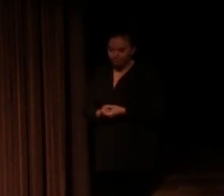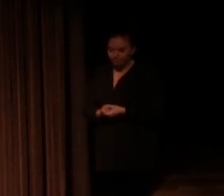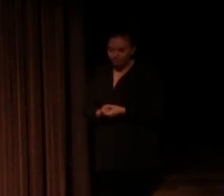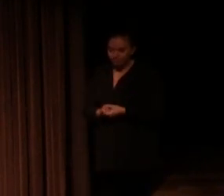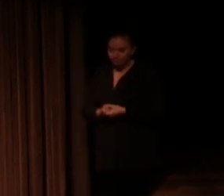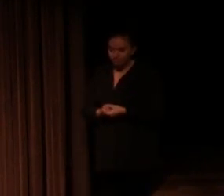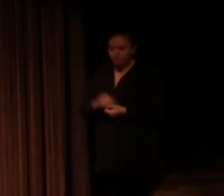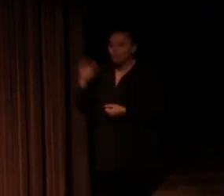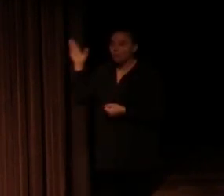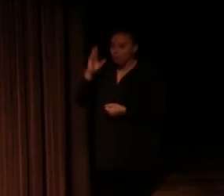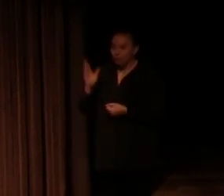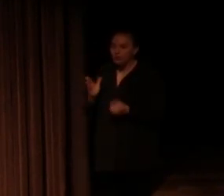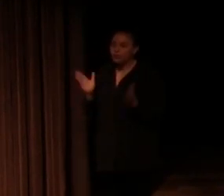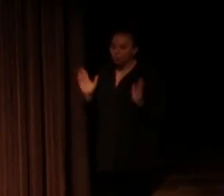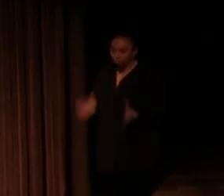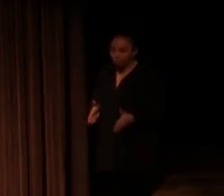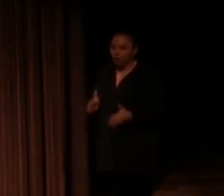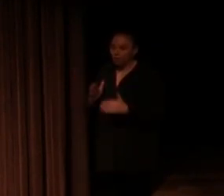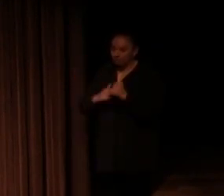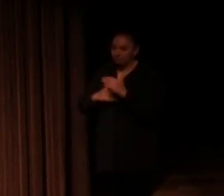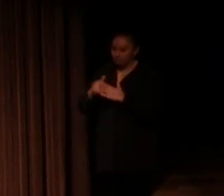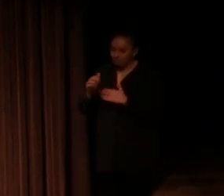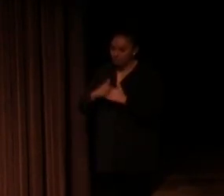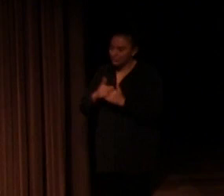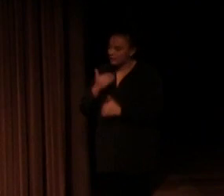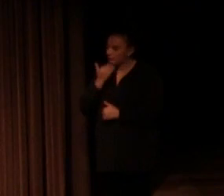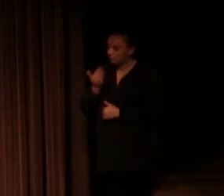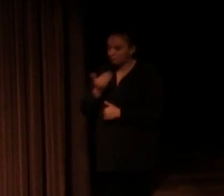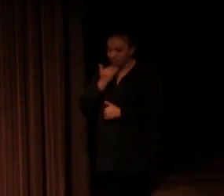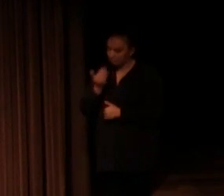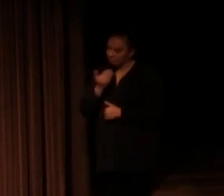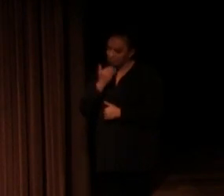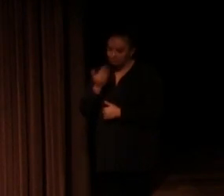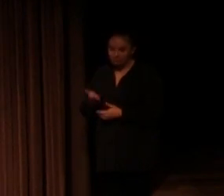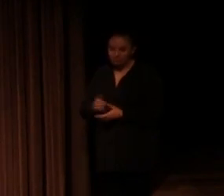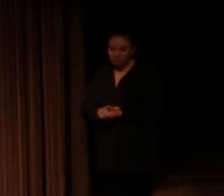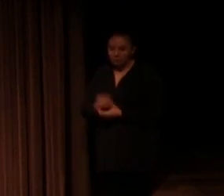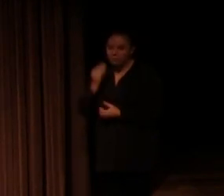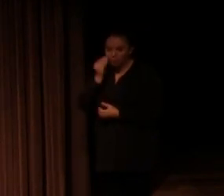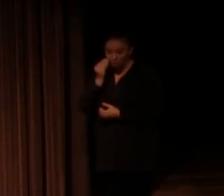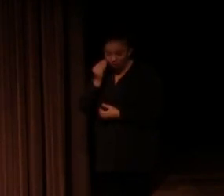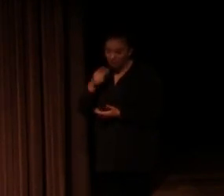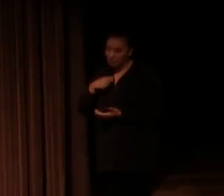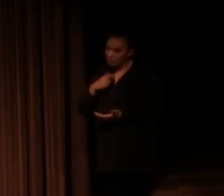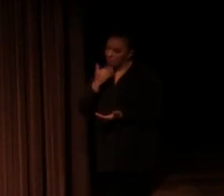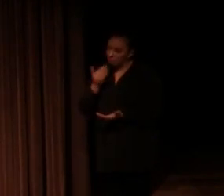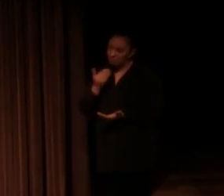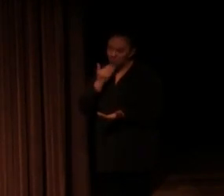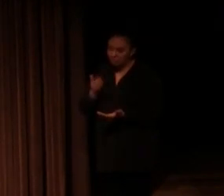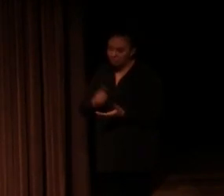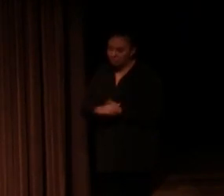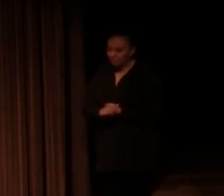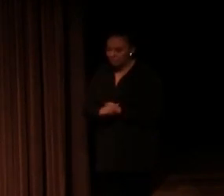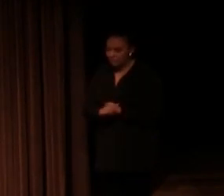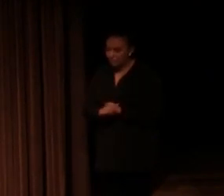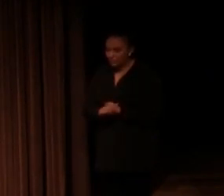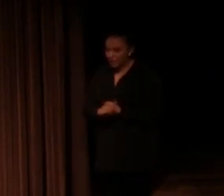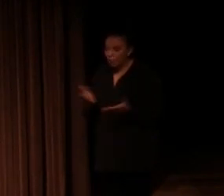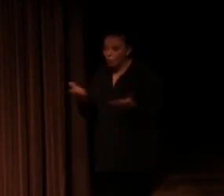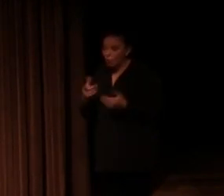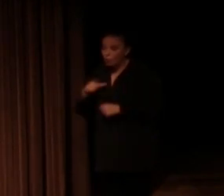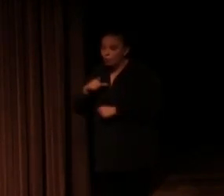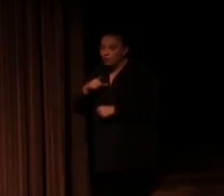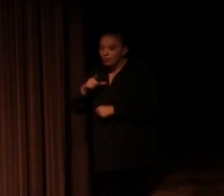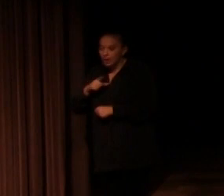isso no ensino fundamental e no ensino médio experimentou experimentou hoje praticamente nós garantimos o